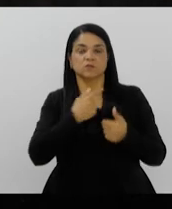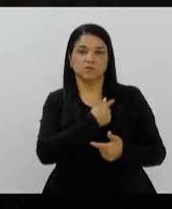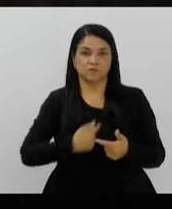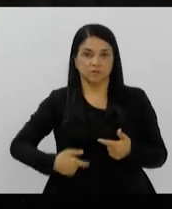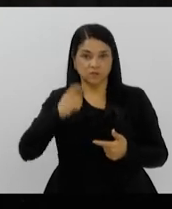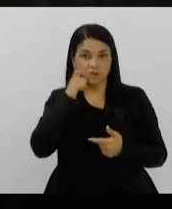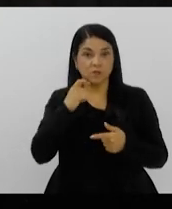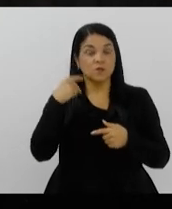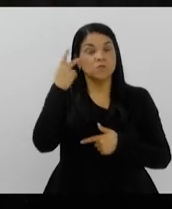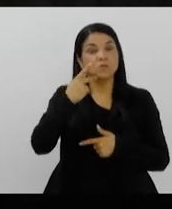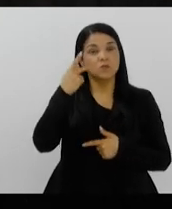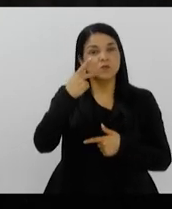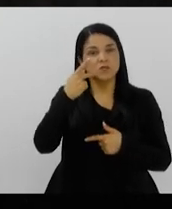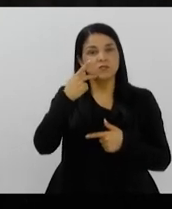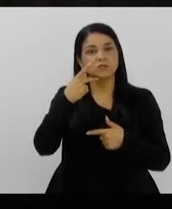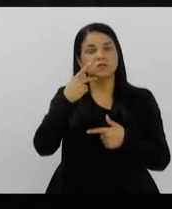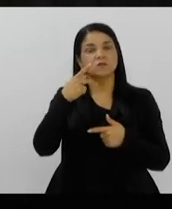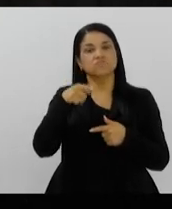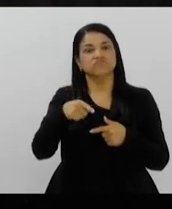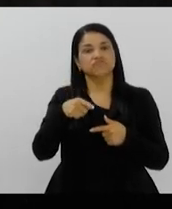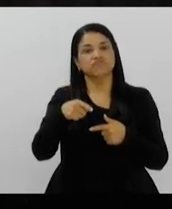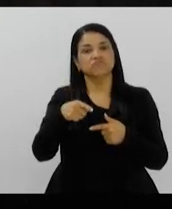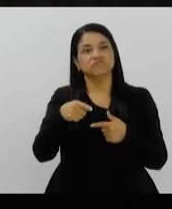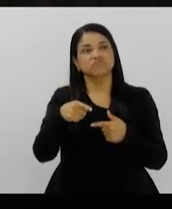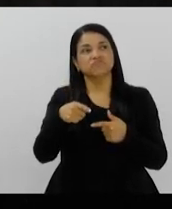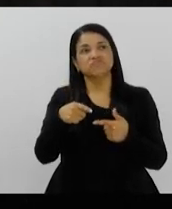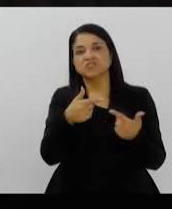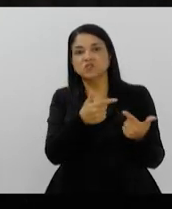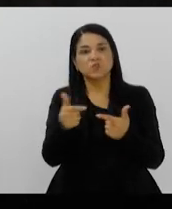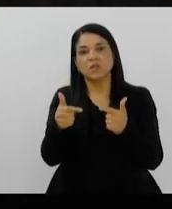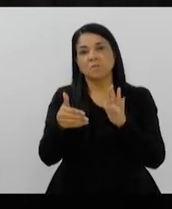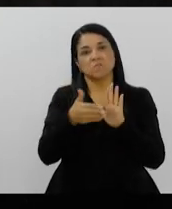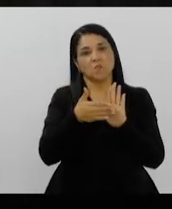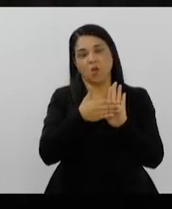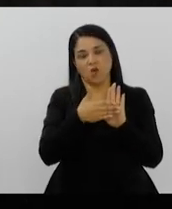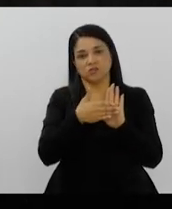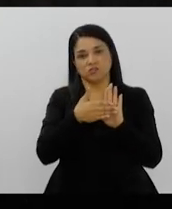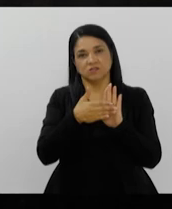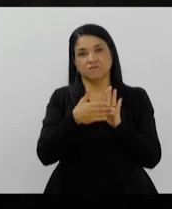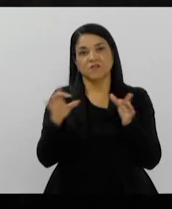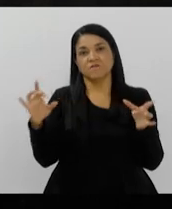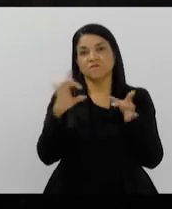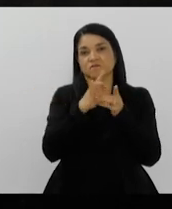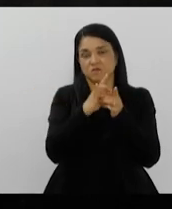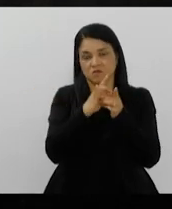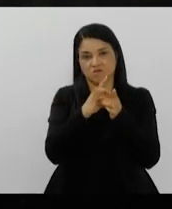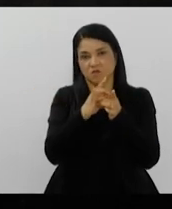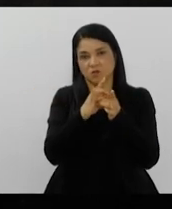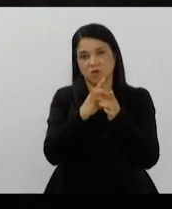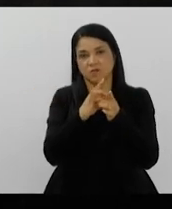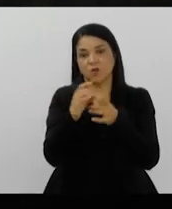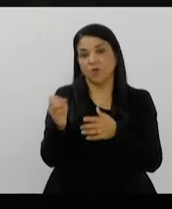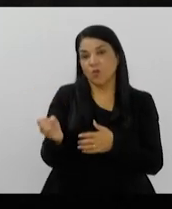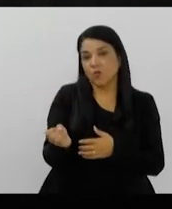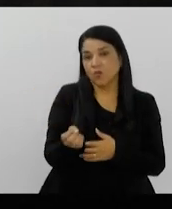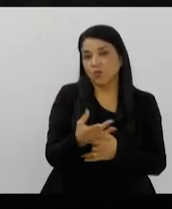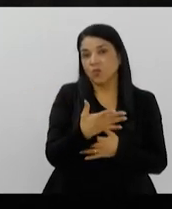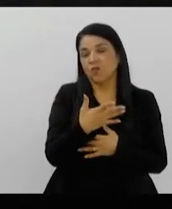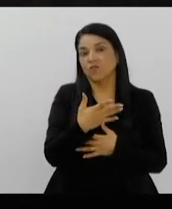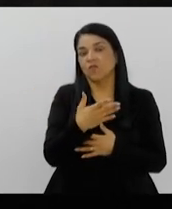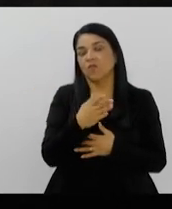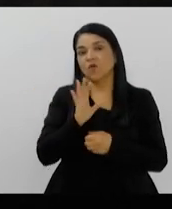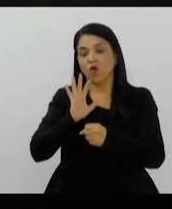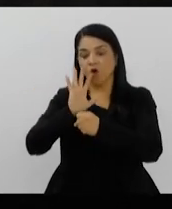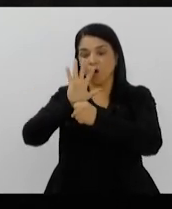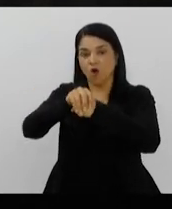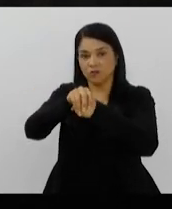política que está cada vez mais esvaziada de qualquer tipo de proposição e cada vez mais vinculada ao novo coronelismo que está